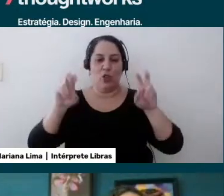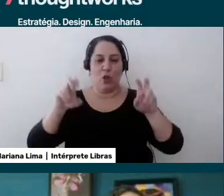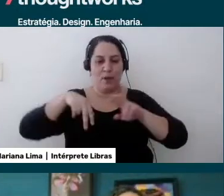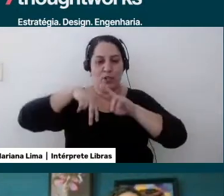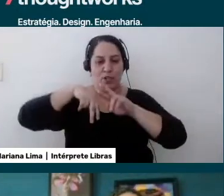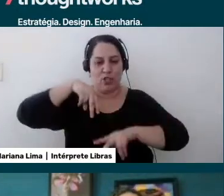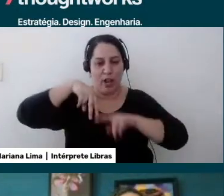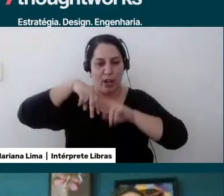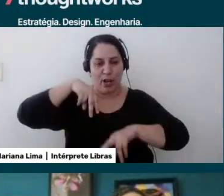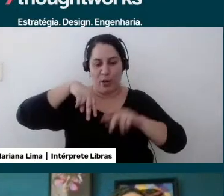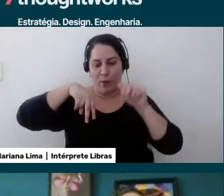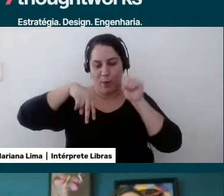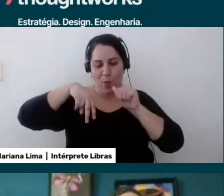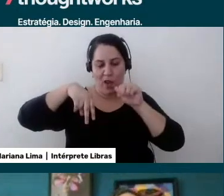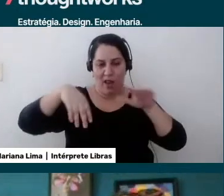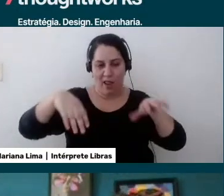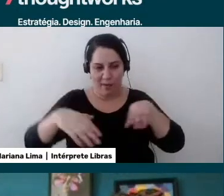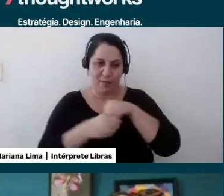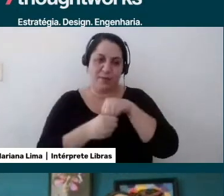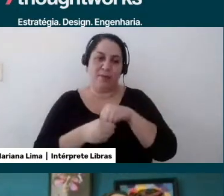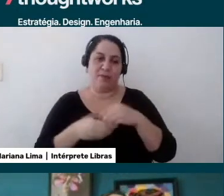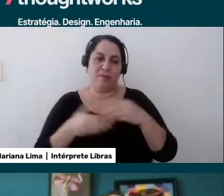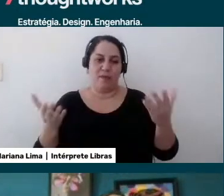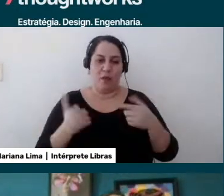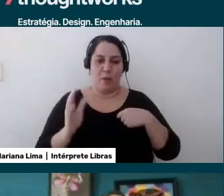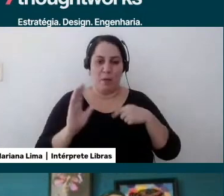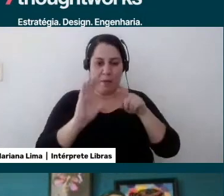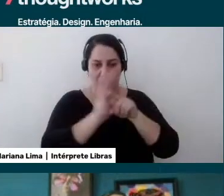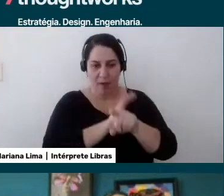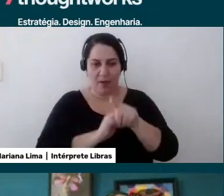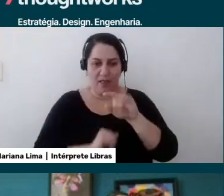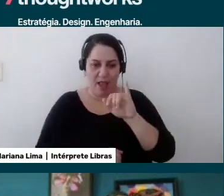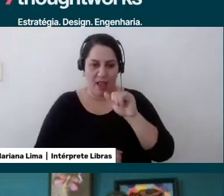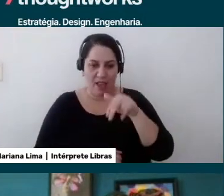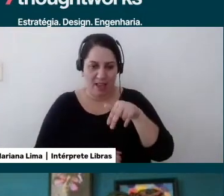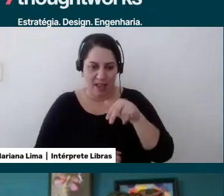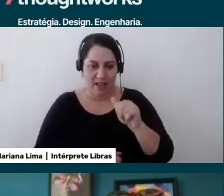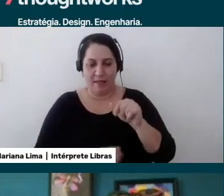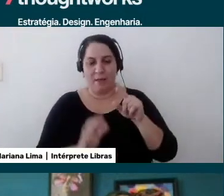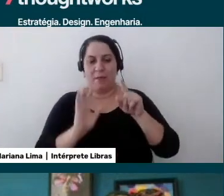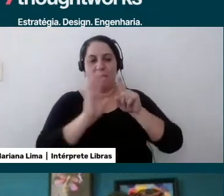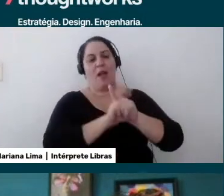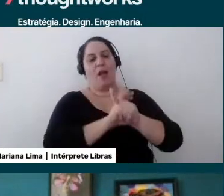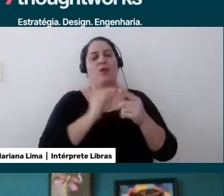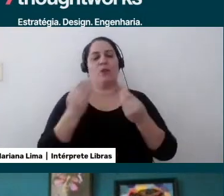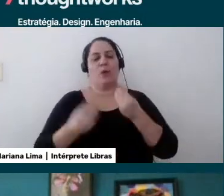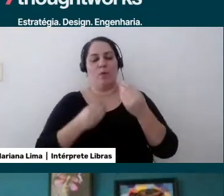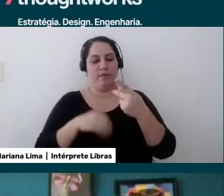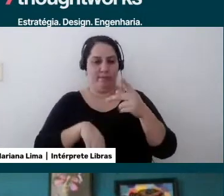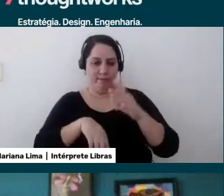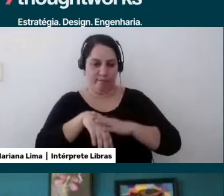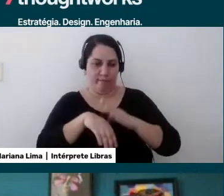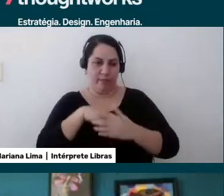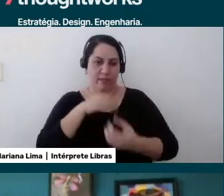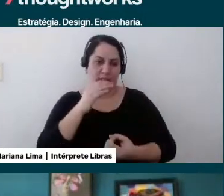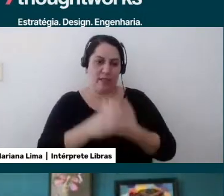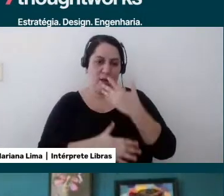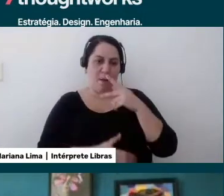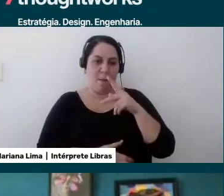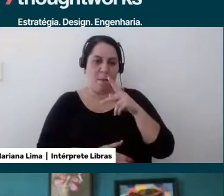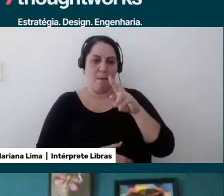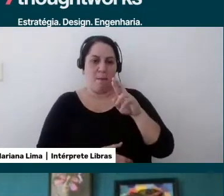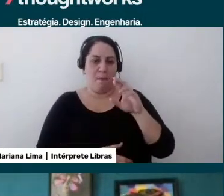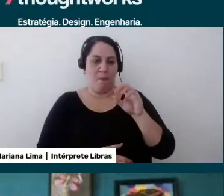a tecnologia. E aí a pergunta que tem aqui para você é que, como fundadora, né, da Programaria, você tem